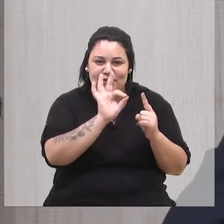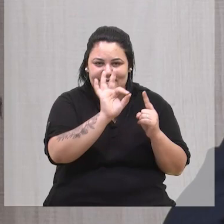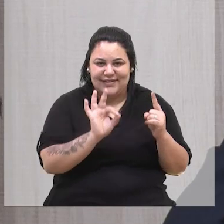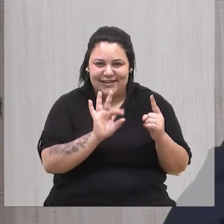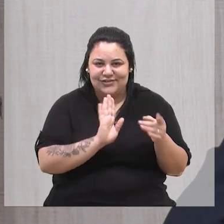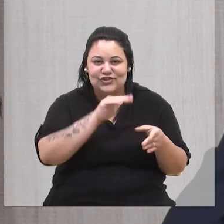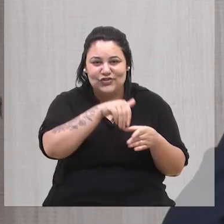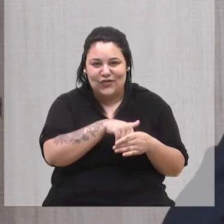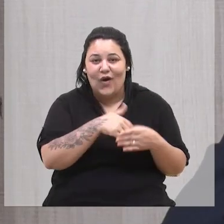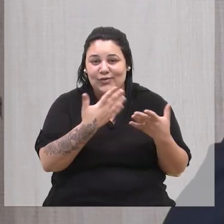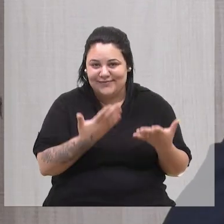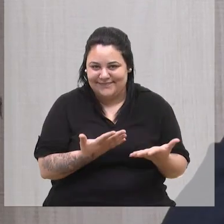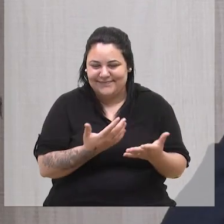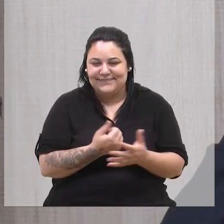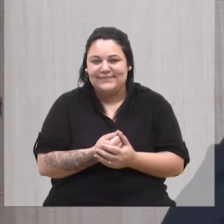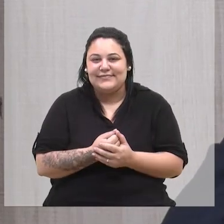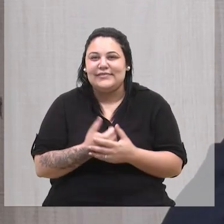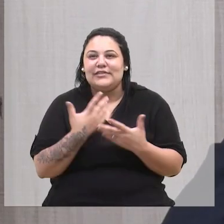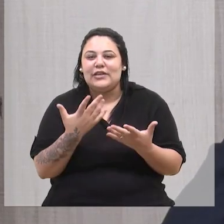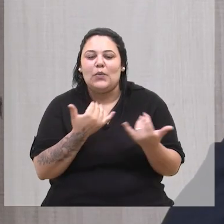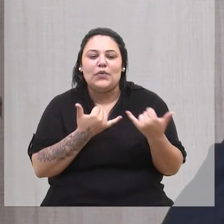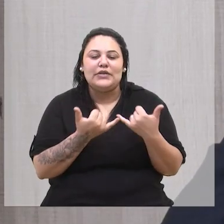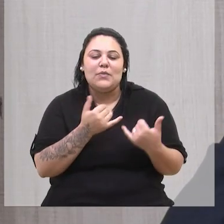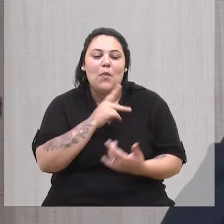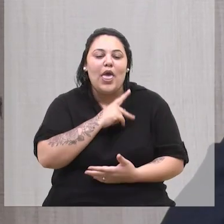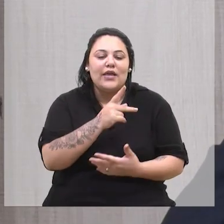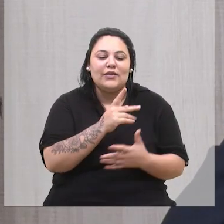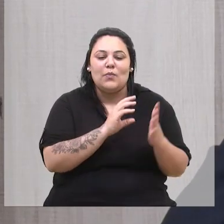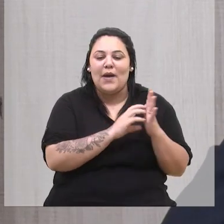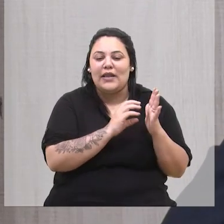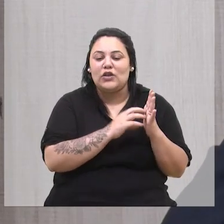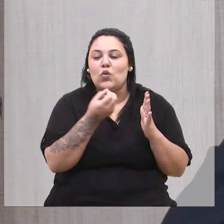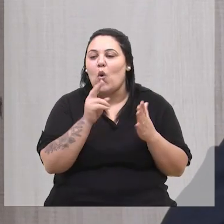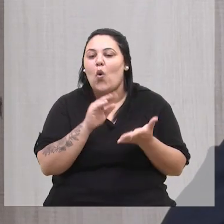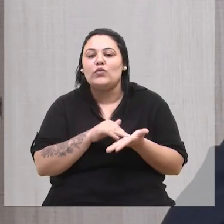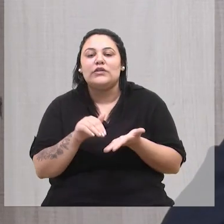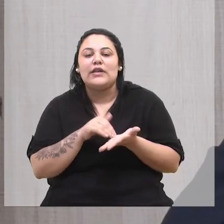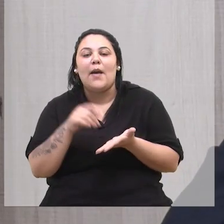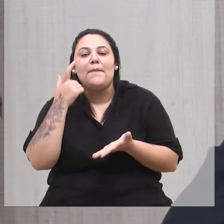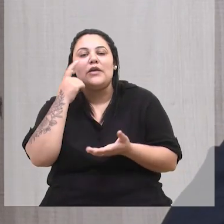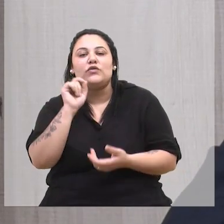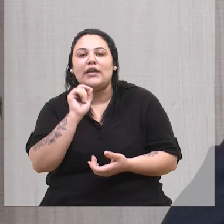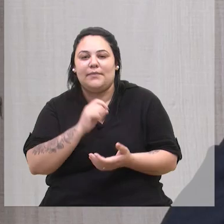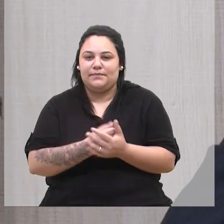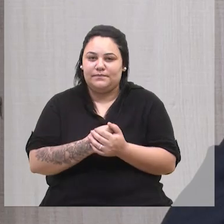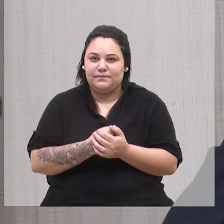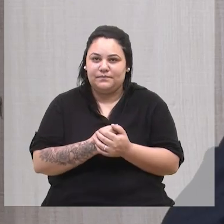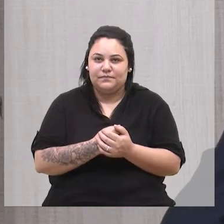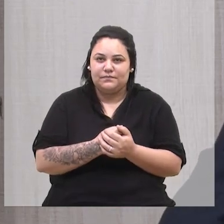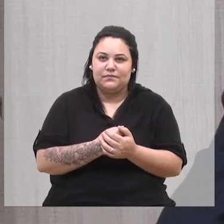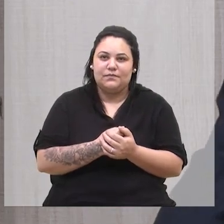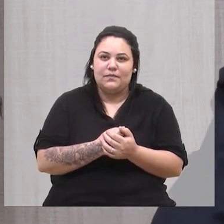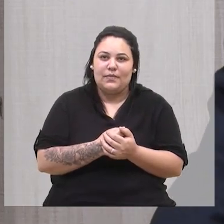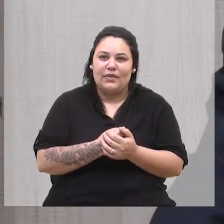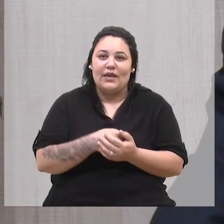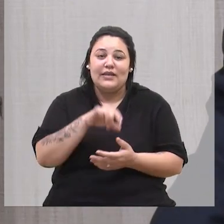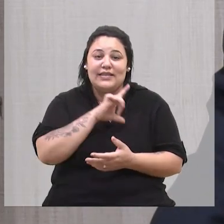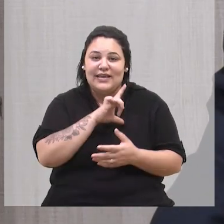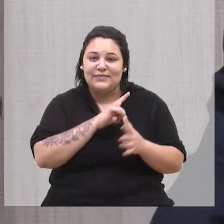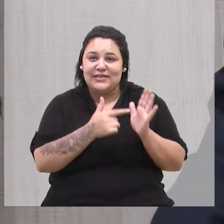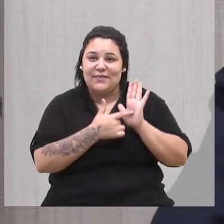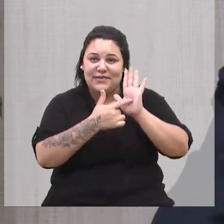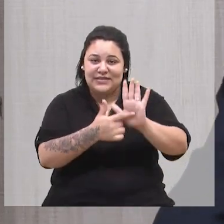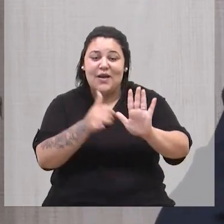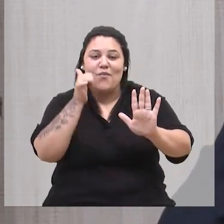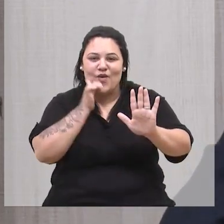coeficiente eleitoral. Então, daqui a pouco lá o presidente do partido, o secretário, pensa o seguinte: Bom, além de termos